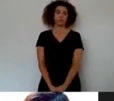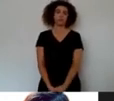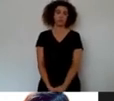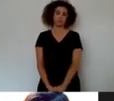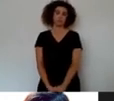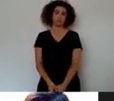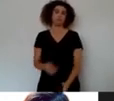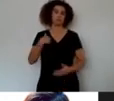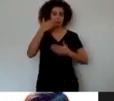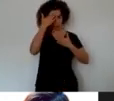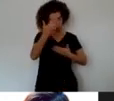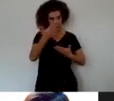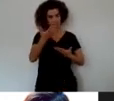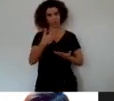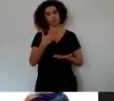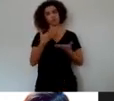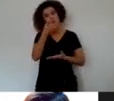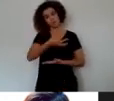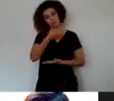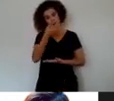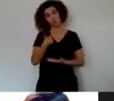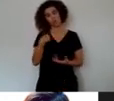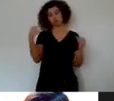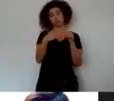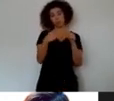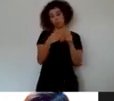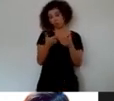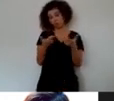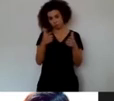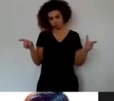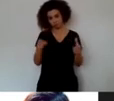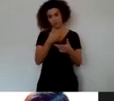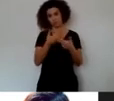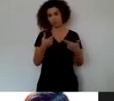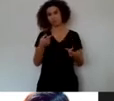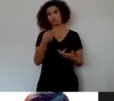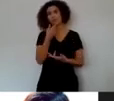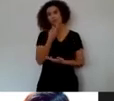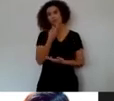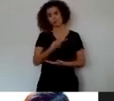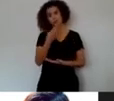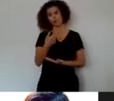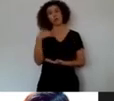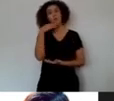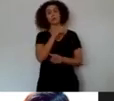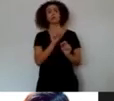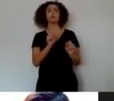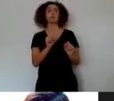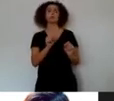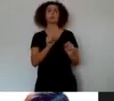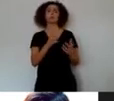Bom, obrigada. Eu agradeço os comentários. Eu concordo com a maioria, na verdade. Eu vejo, porque assim, o cristianismo,